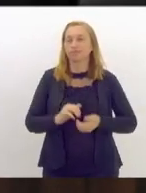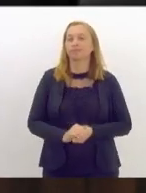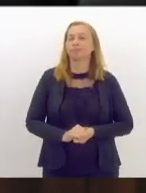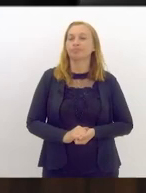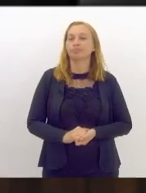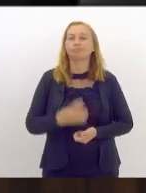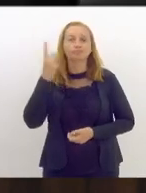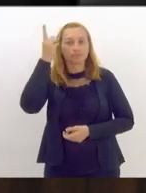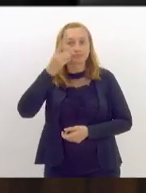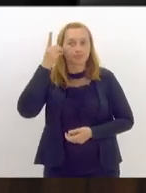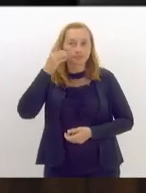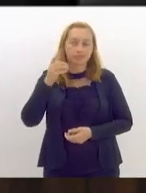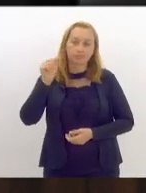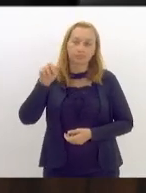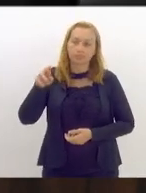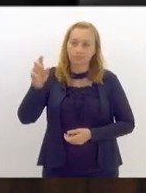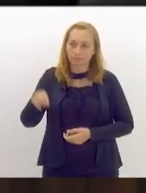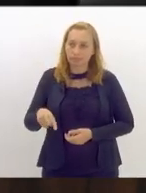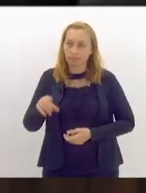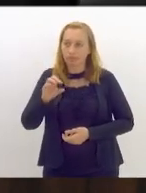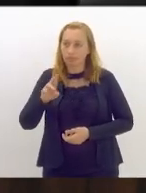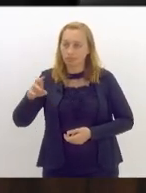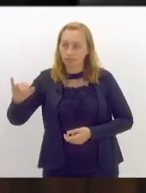Deputado André Correia